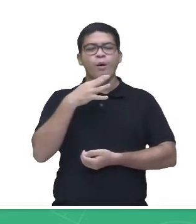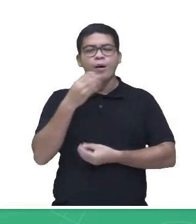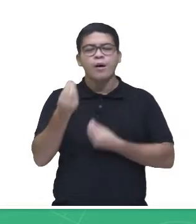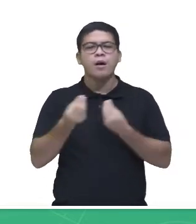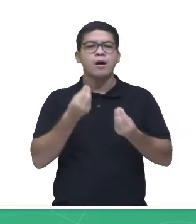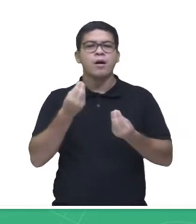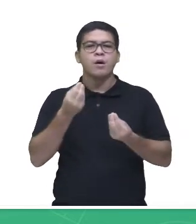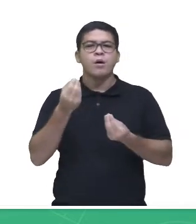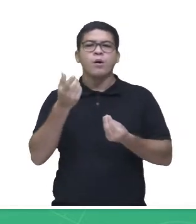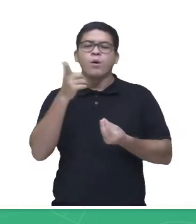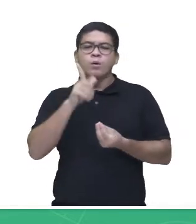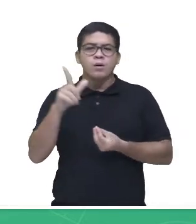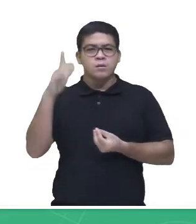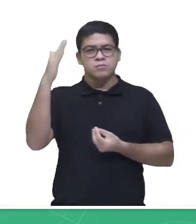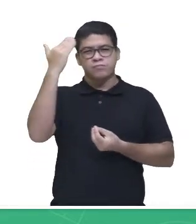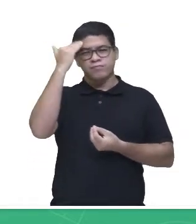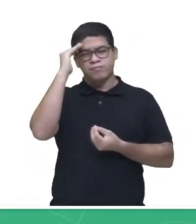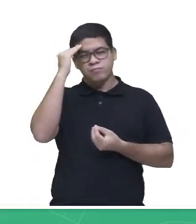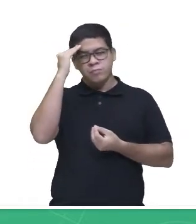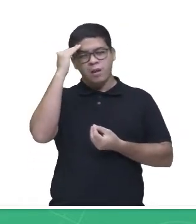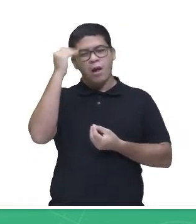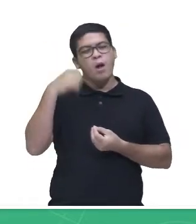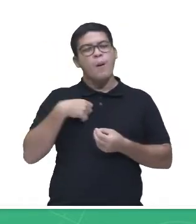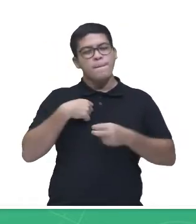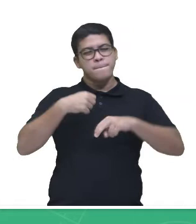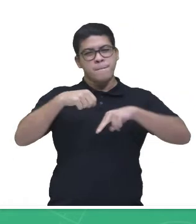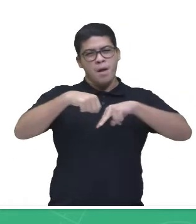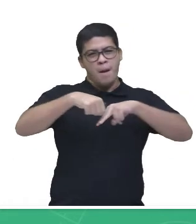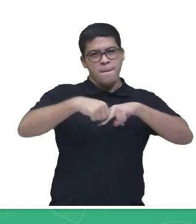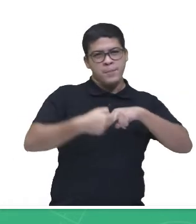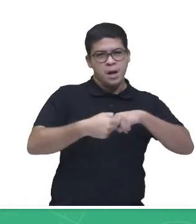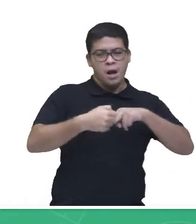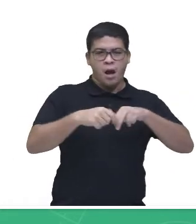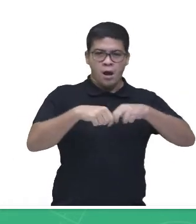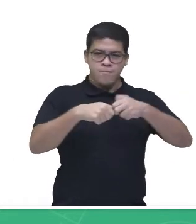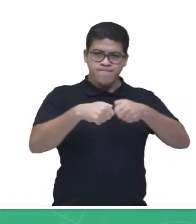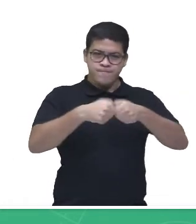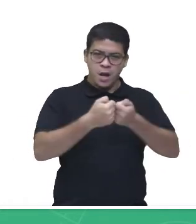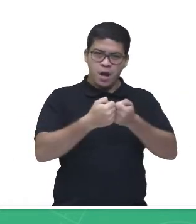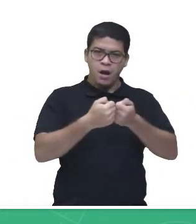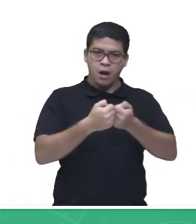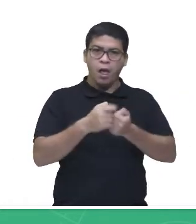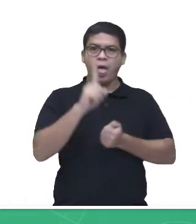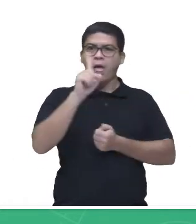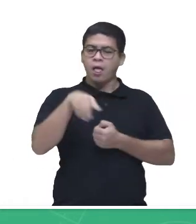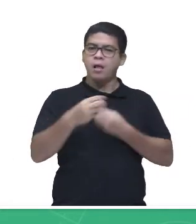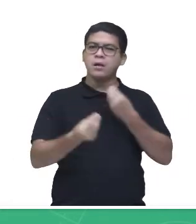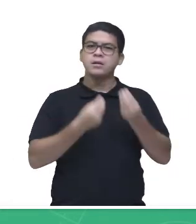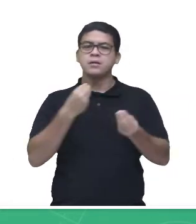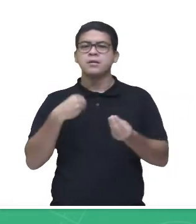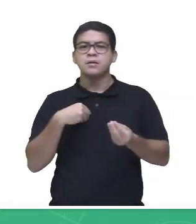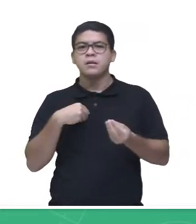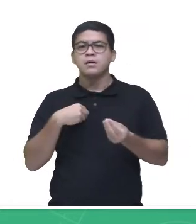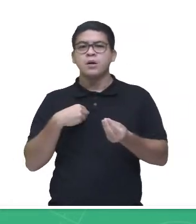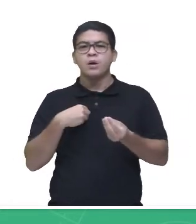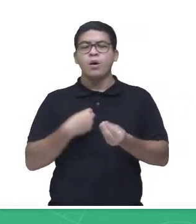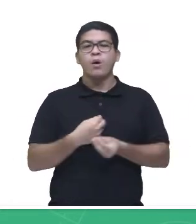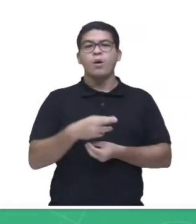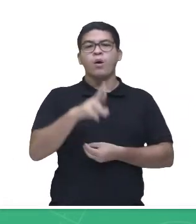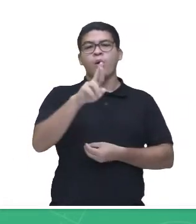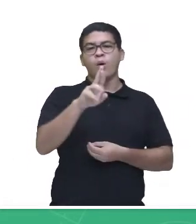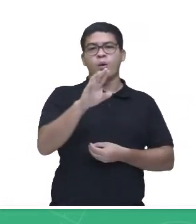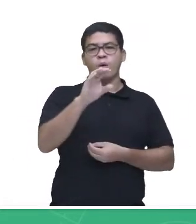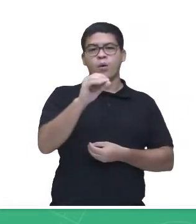que a garotinha, ela quebrou a perna esquerda, o verbo era quebrar, em espanhol, romper.